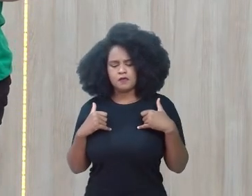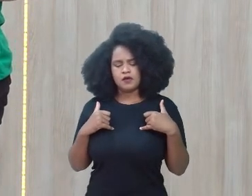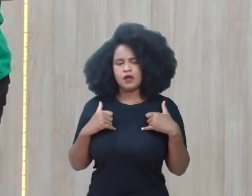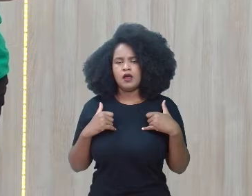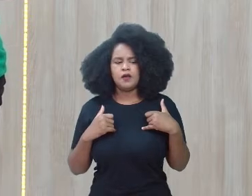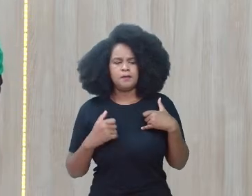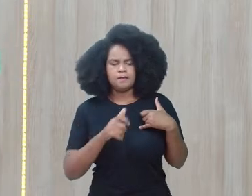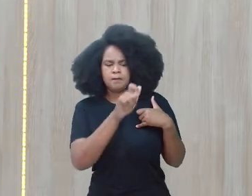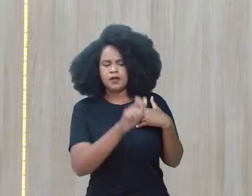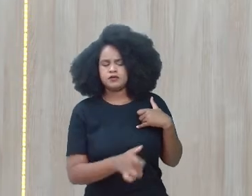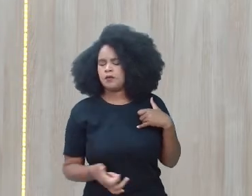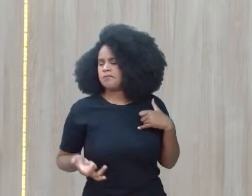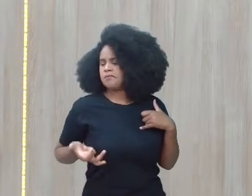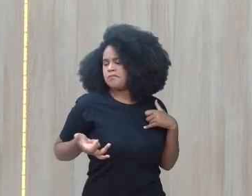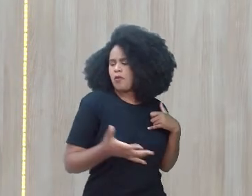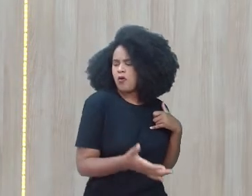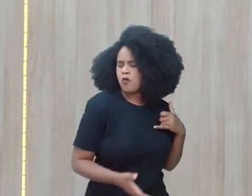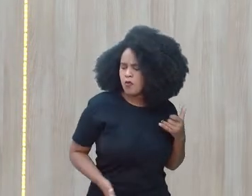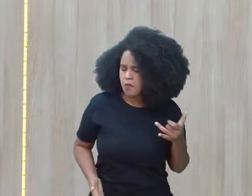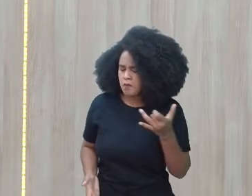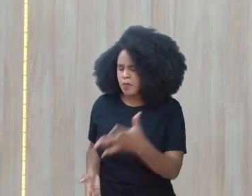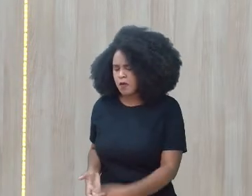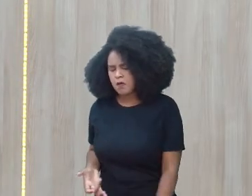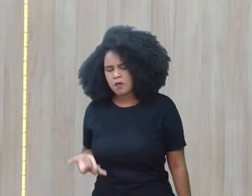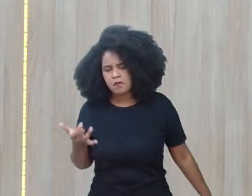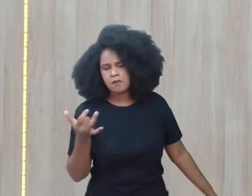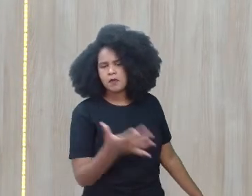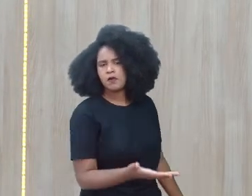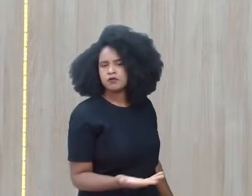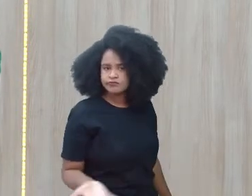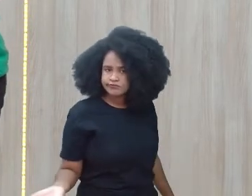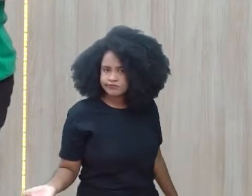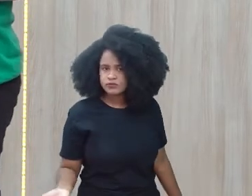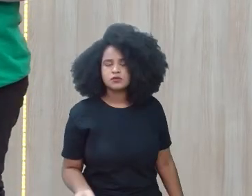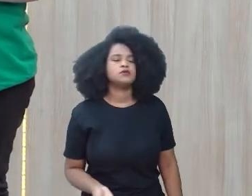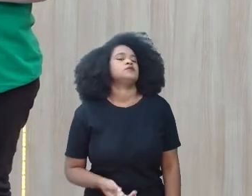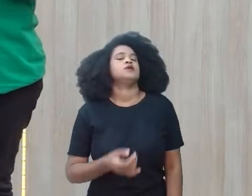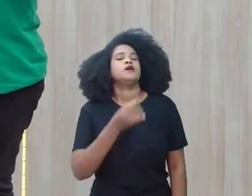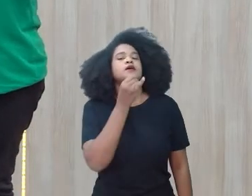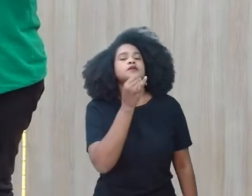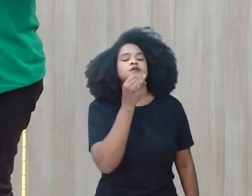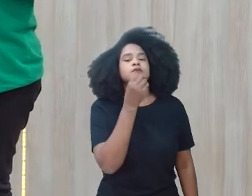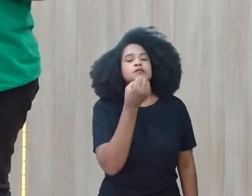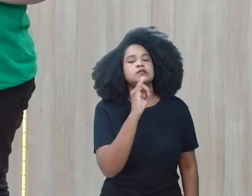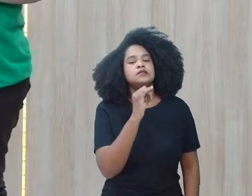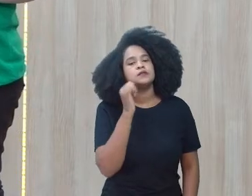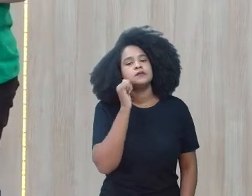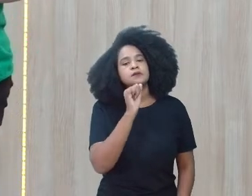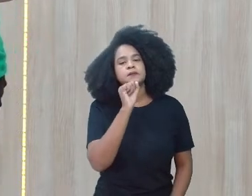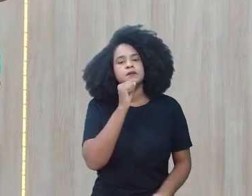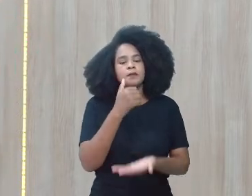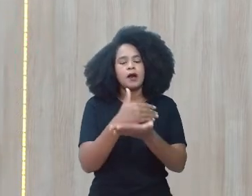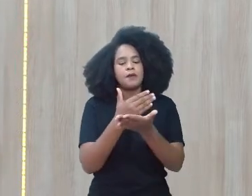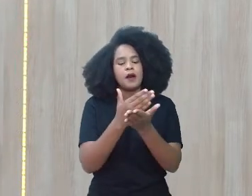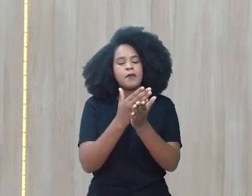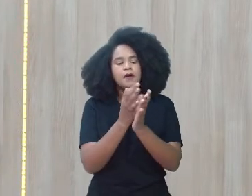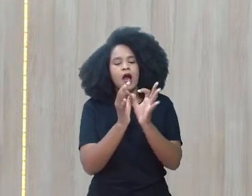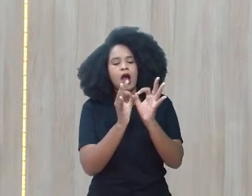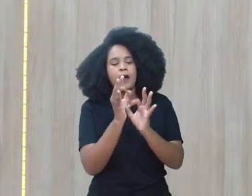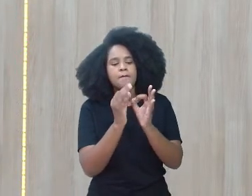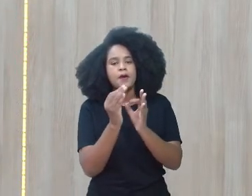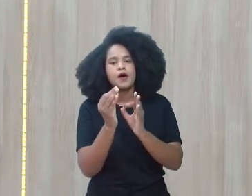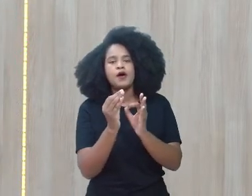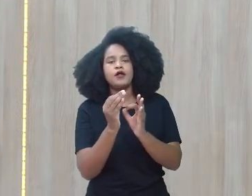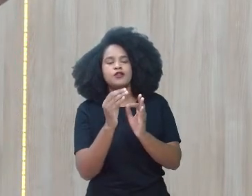no outro? E usei um exemplo bem interessante. Se a nossa mãe faz um bolo gostoso de chocolate e